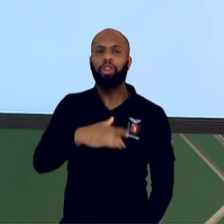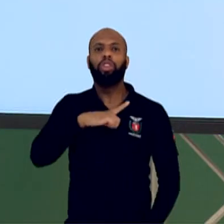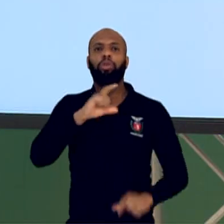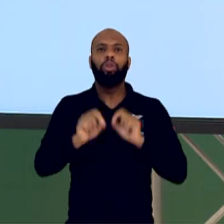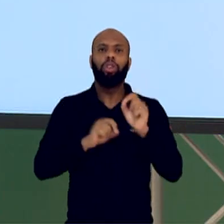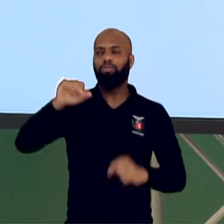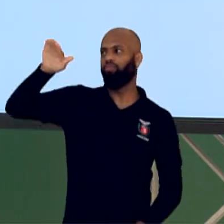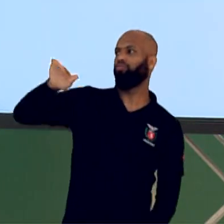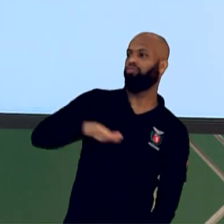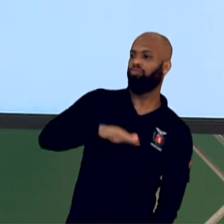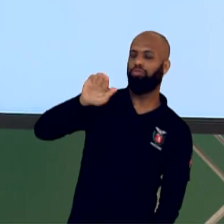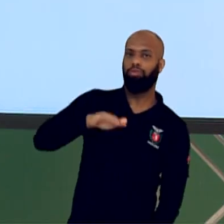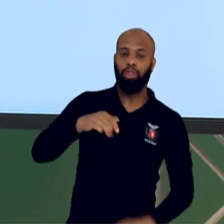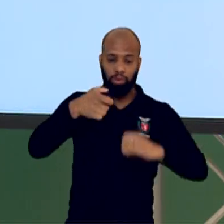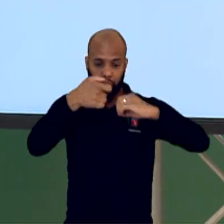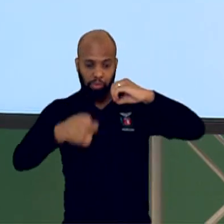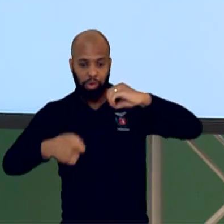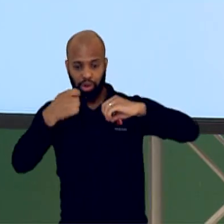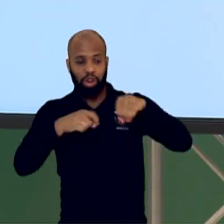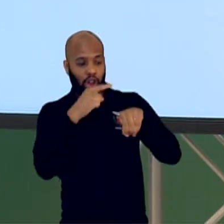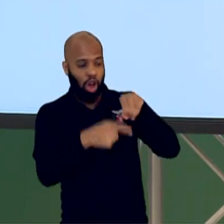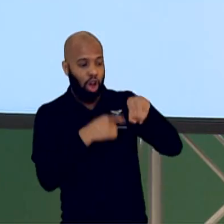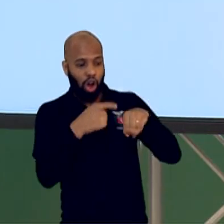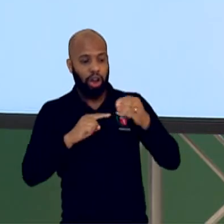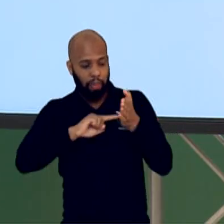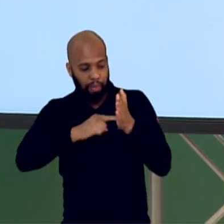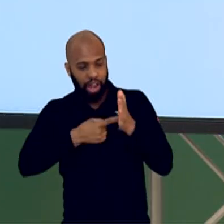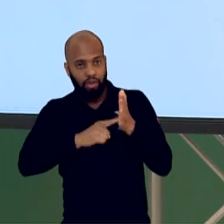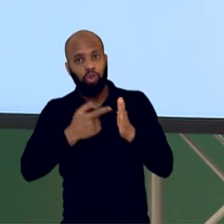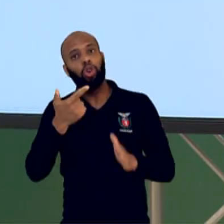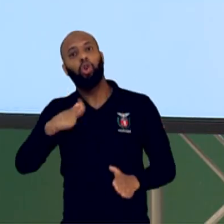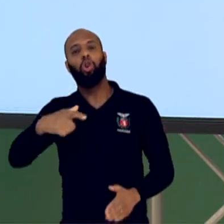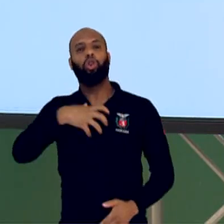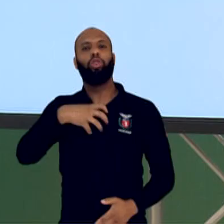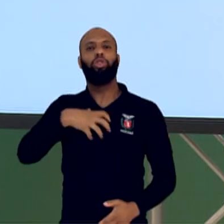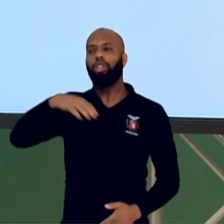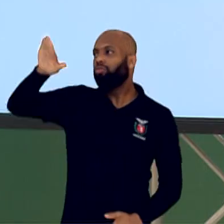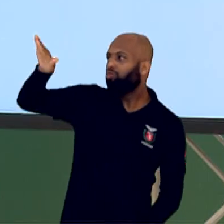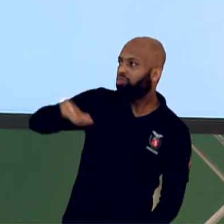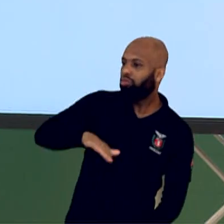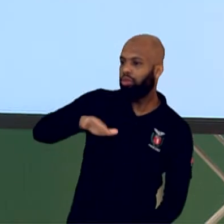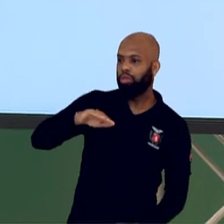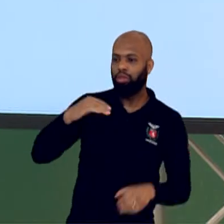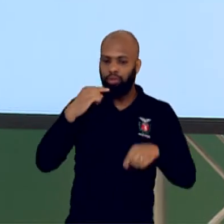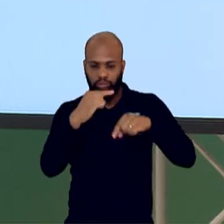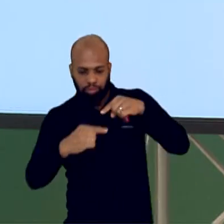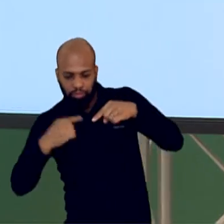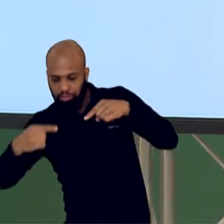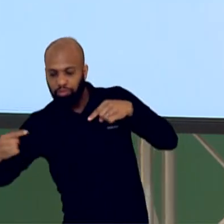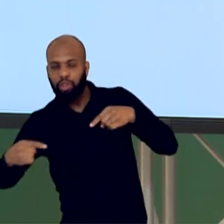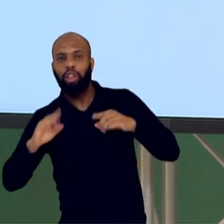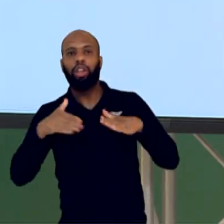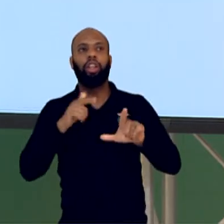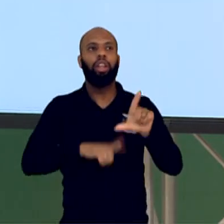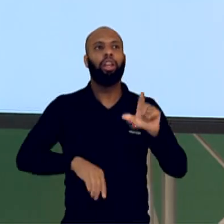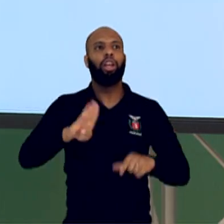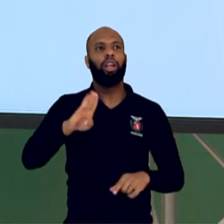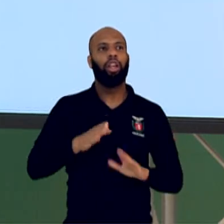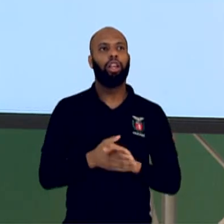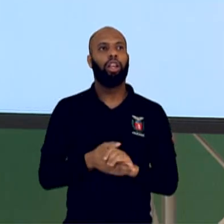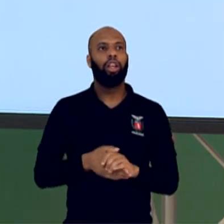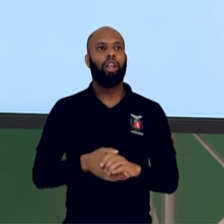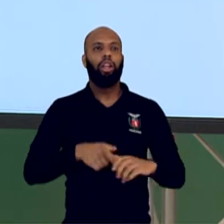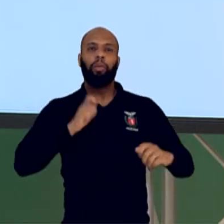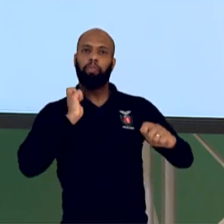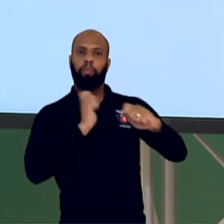plano inclinado. Polia, a roda e o parafuso, outro plano inclinado. Então é letra B, né? Por que que o resto não é?